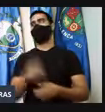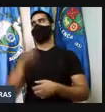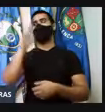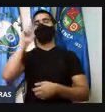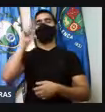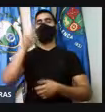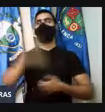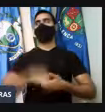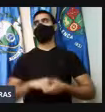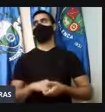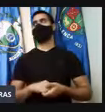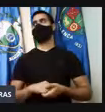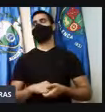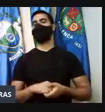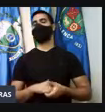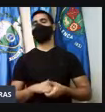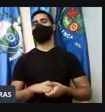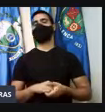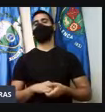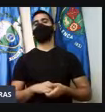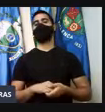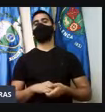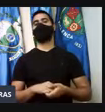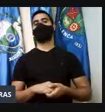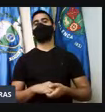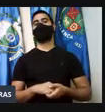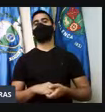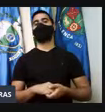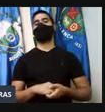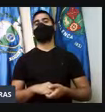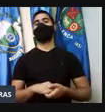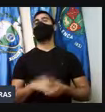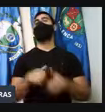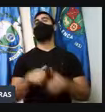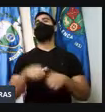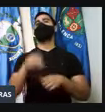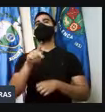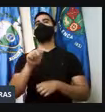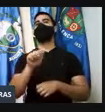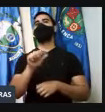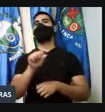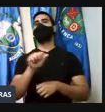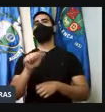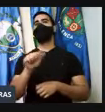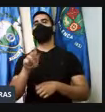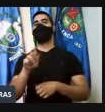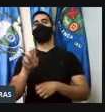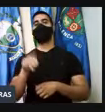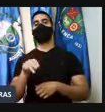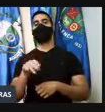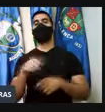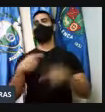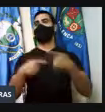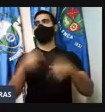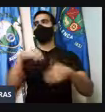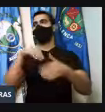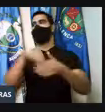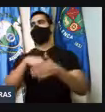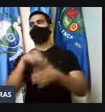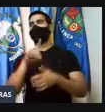chefe da UBS da Passagem, dando ainda as providências. Discussão única e votação,